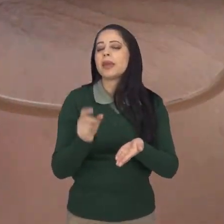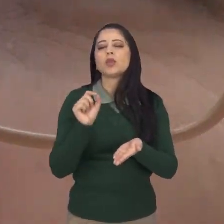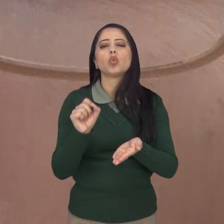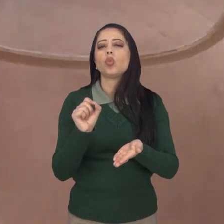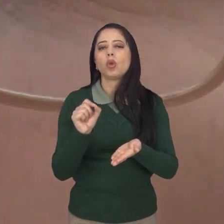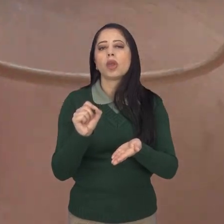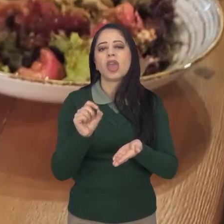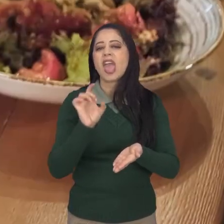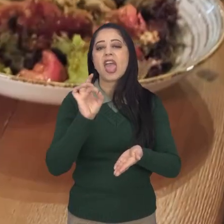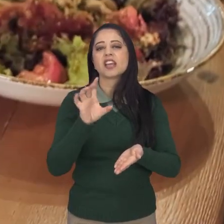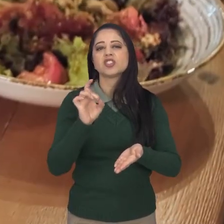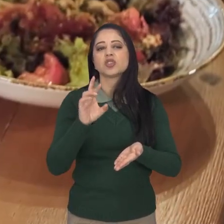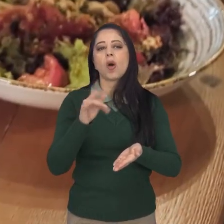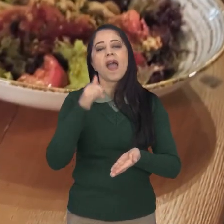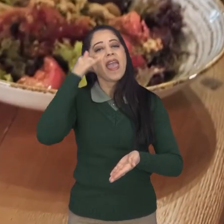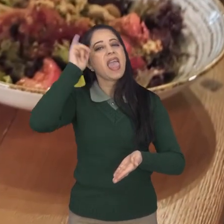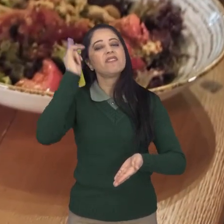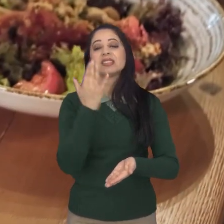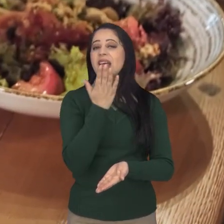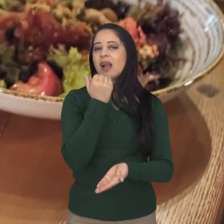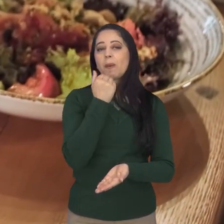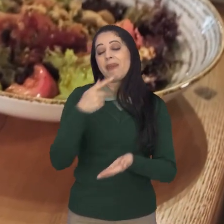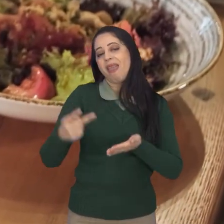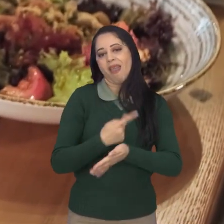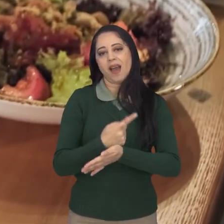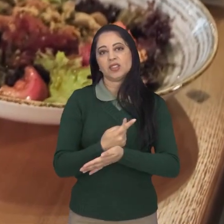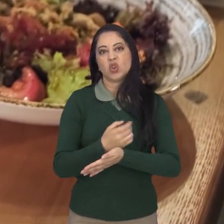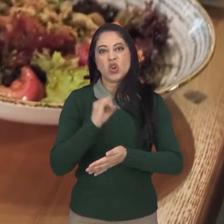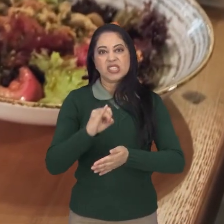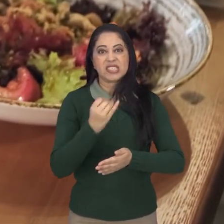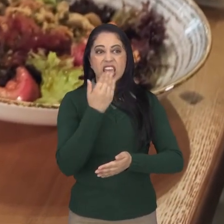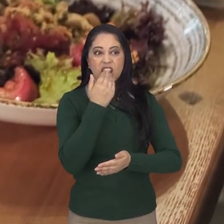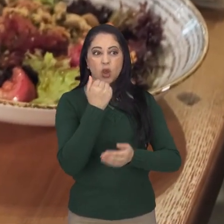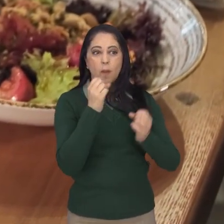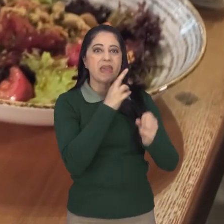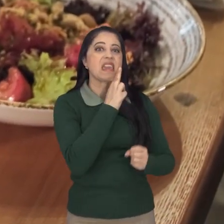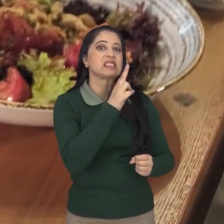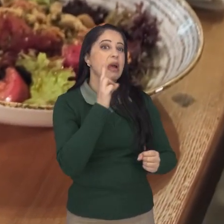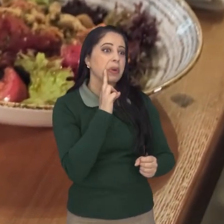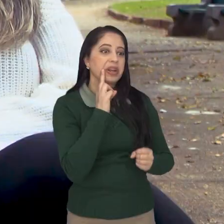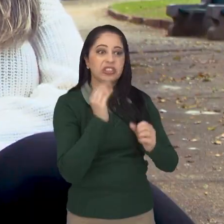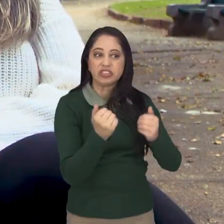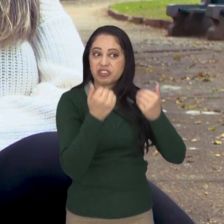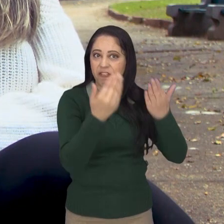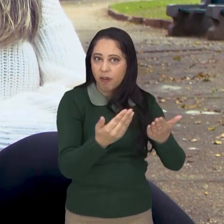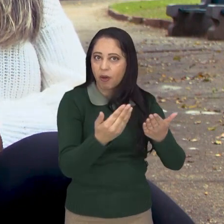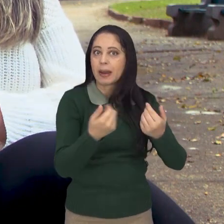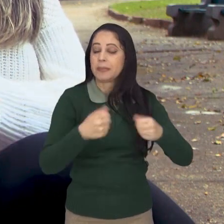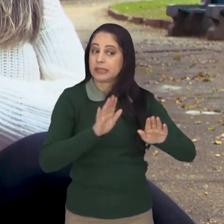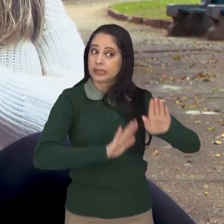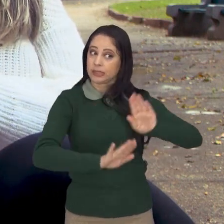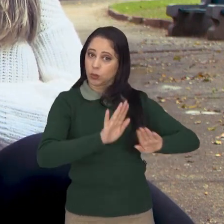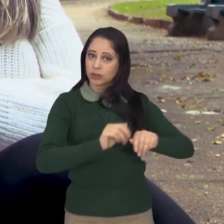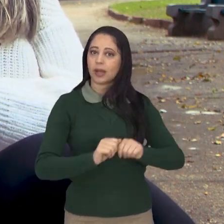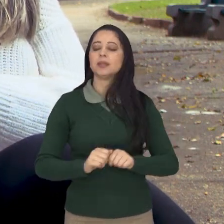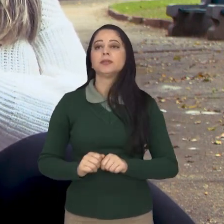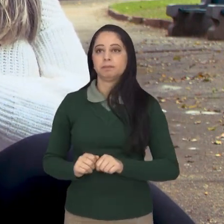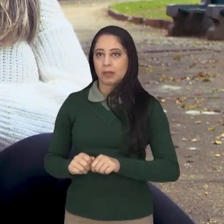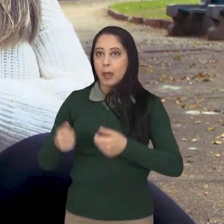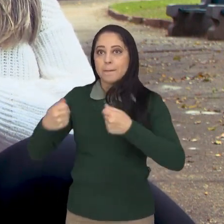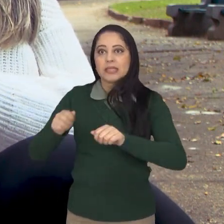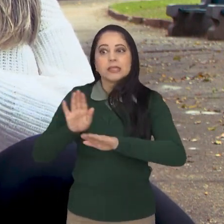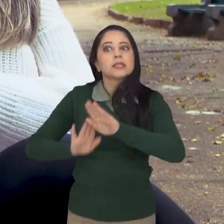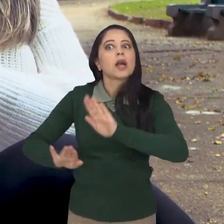de dieta alimentar. E, se ela for comer fora de casa, os cuidados ainda são redobrados. E a gente tem que tomar muito cuidado, porque